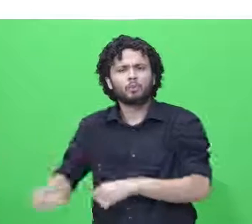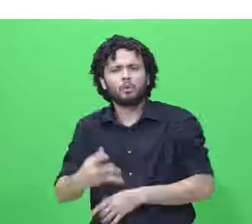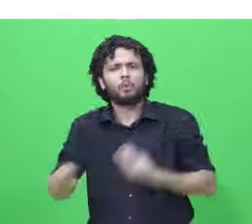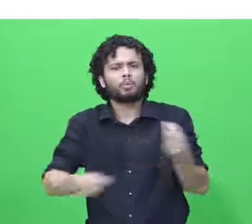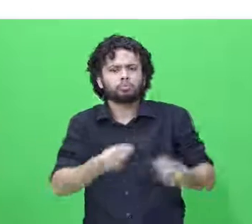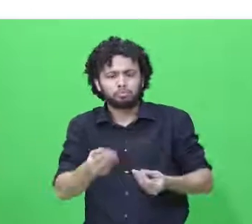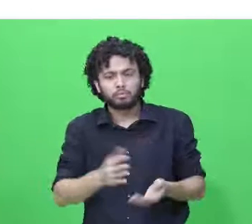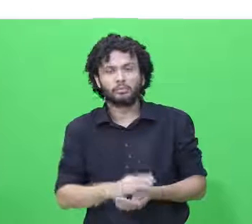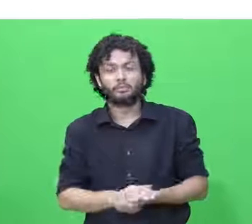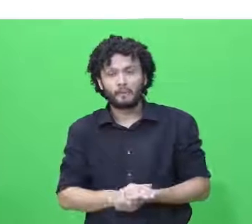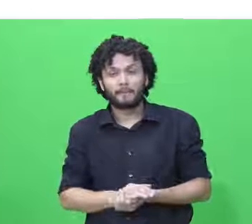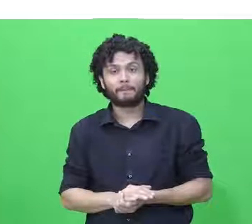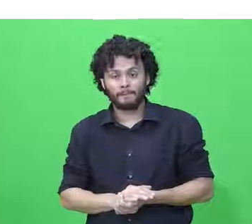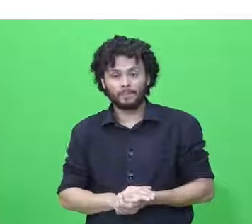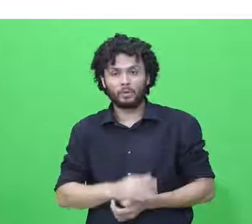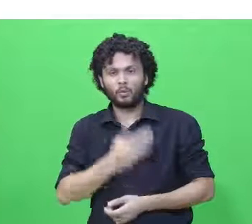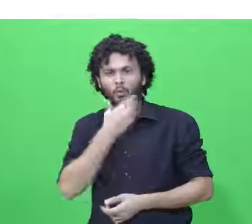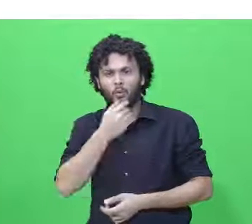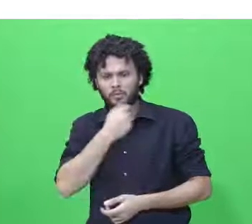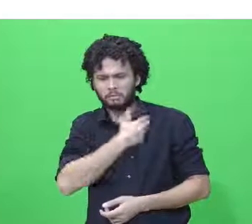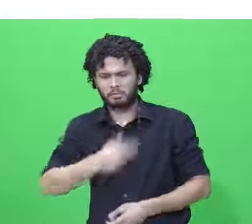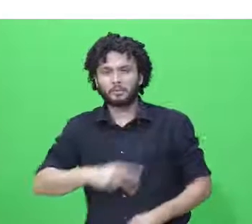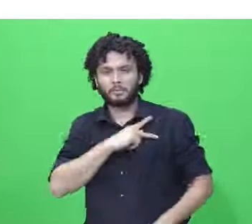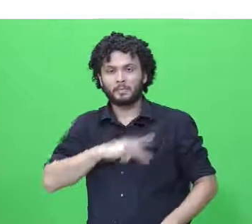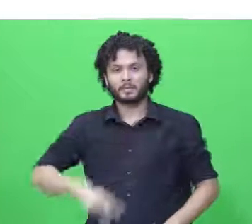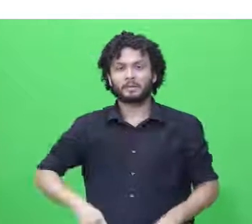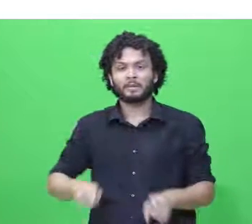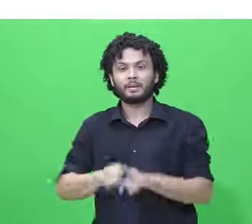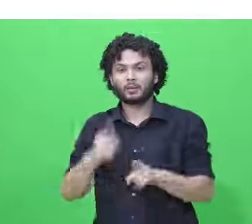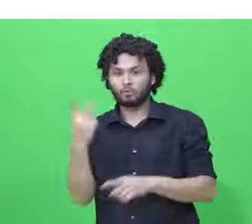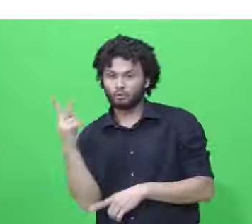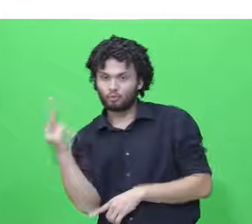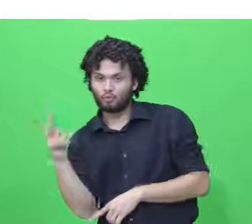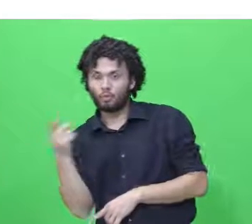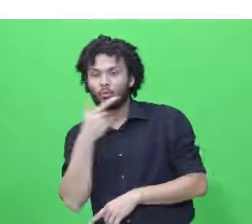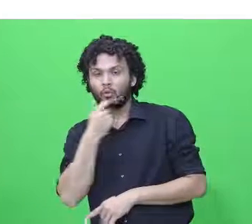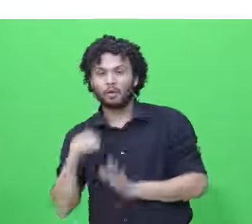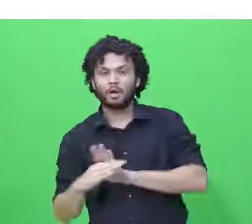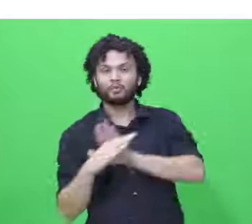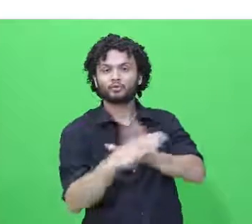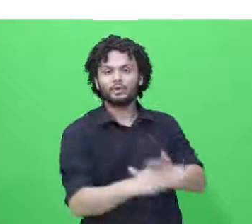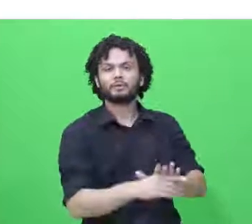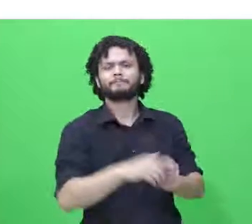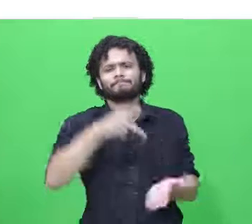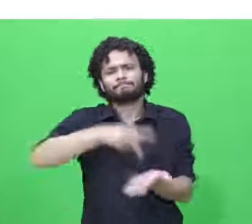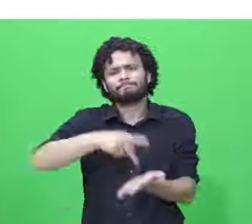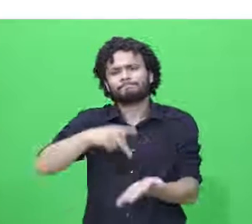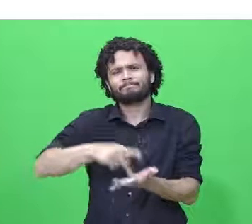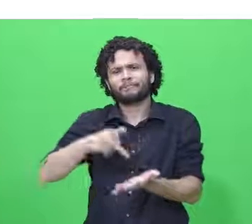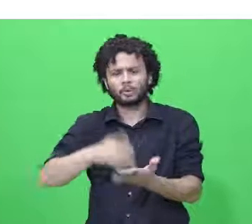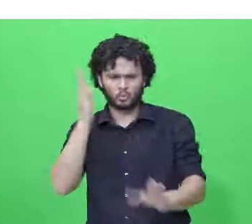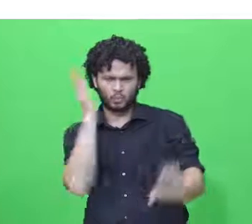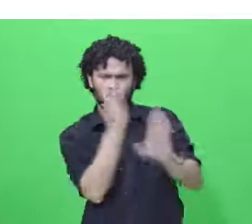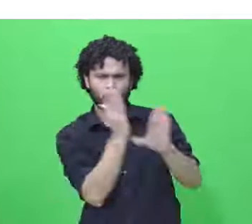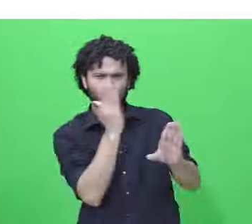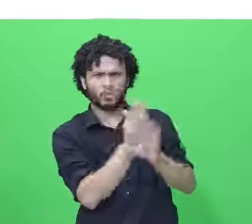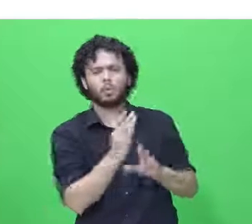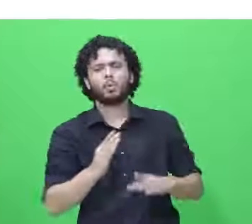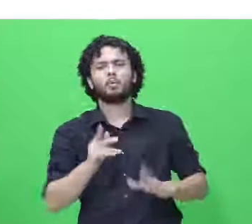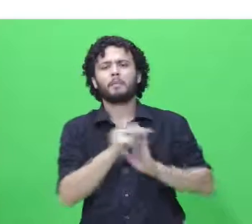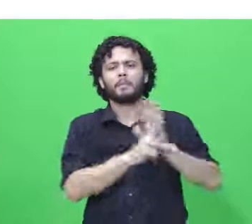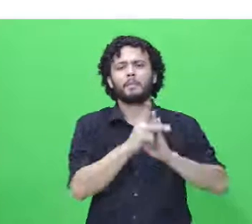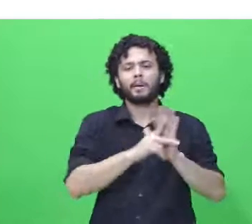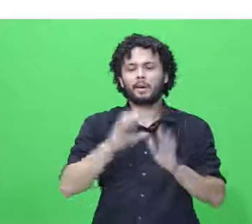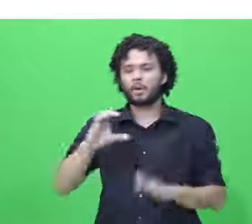COIN. Vargas e seus aliados, os generais Góes Monteiro e Eurico Gaspar Dutra, afirmaram ter descoberto o terrível Plano COIN, segundo o qual